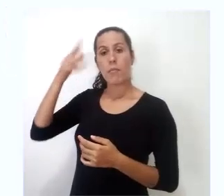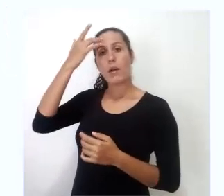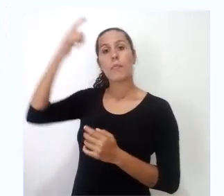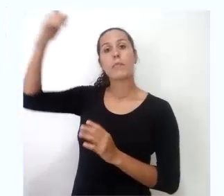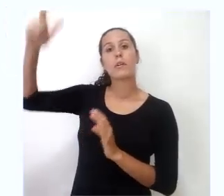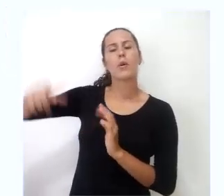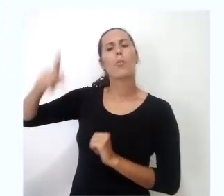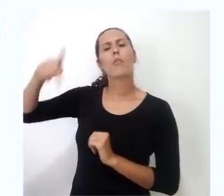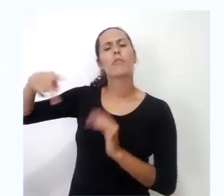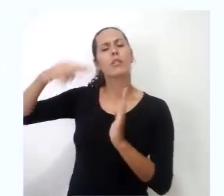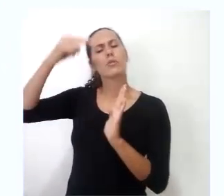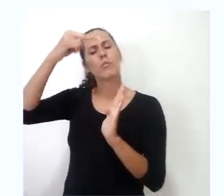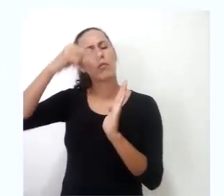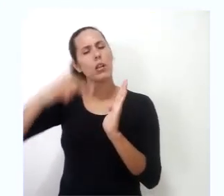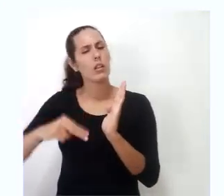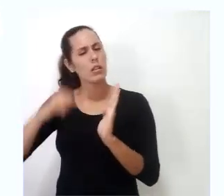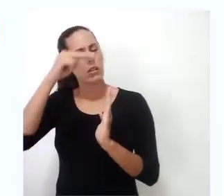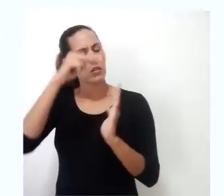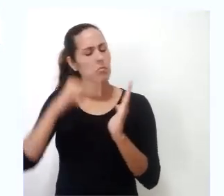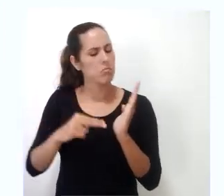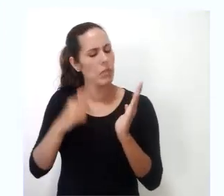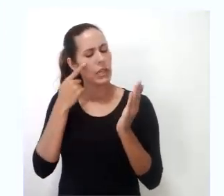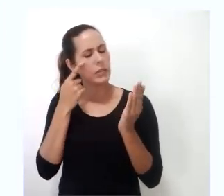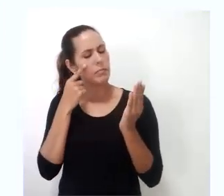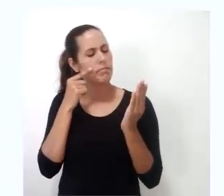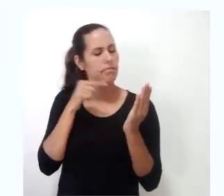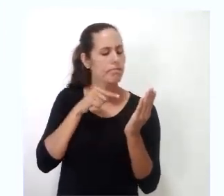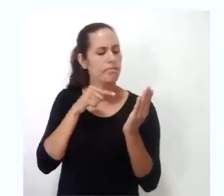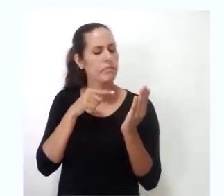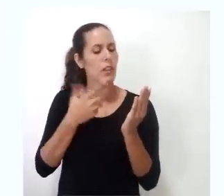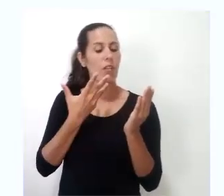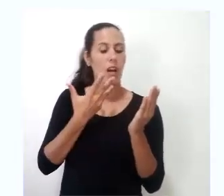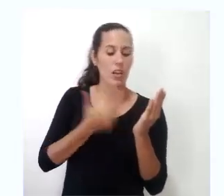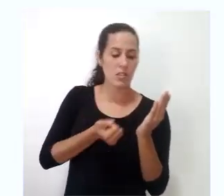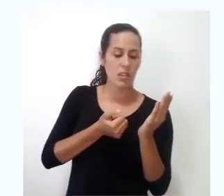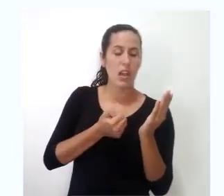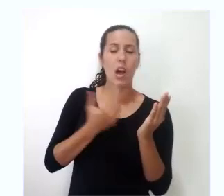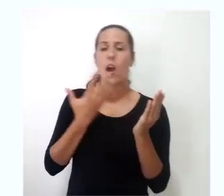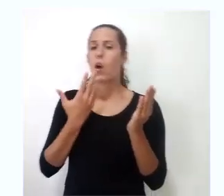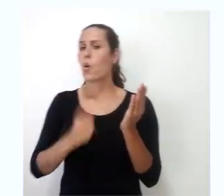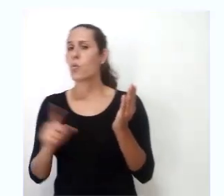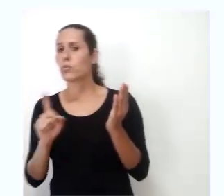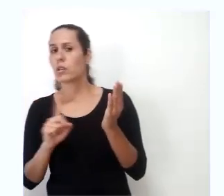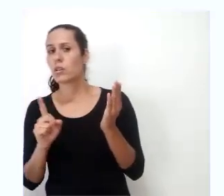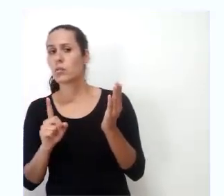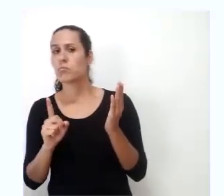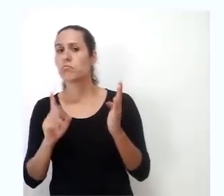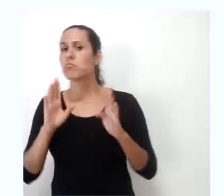seu corretor, o seu professor, etc., ele vai aceitar ou não a